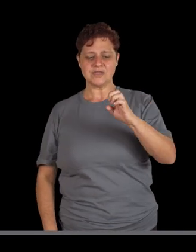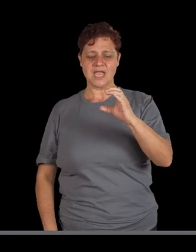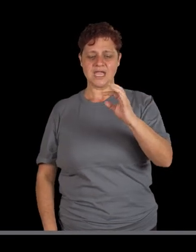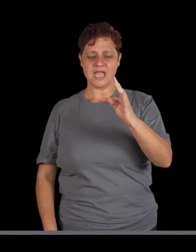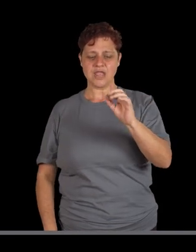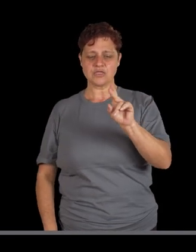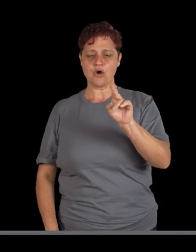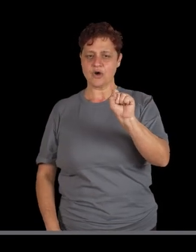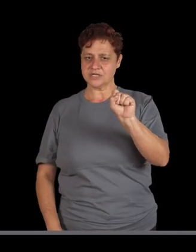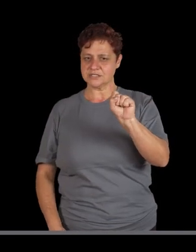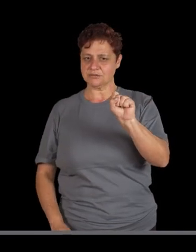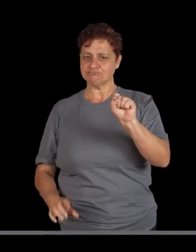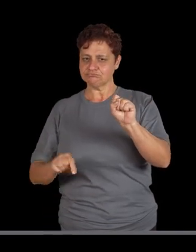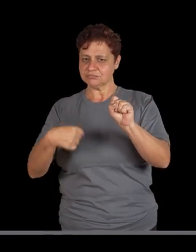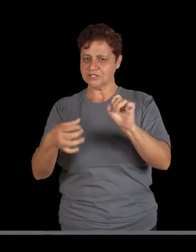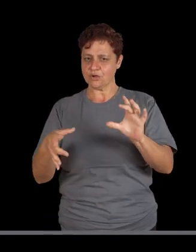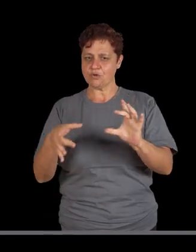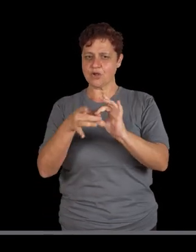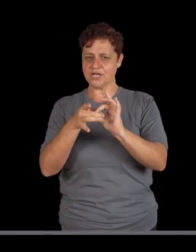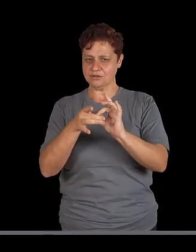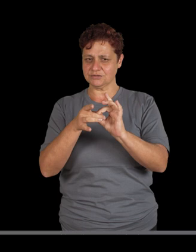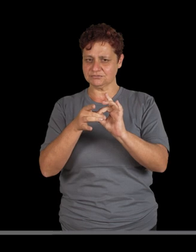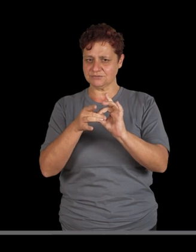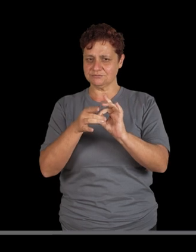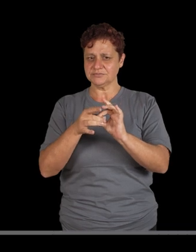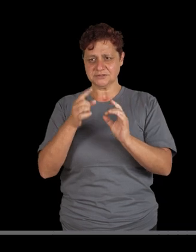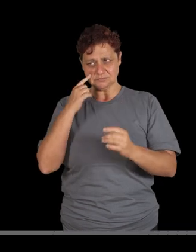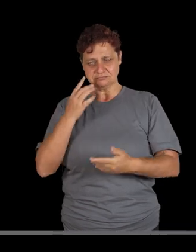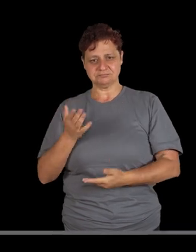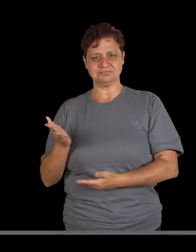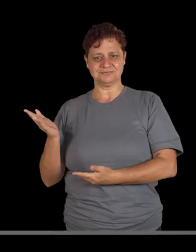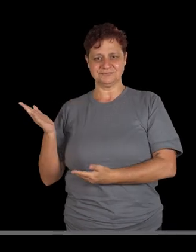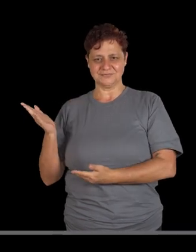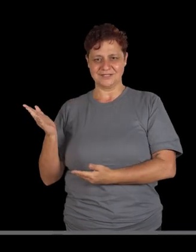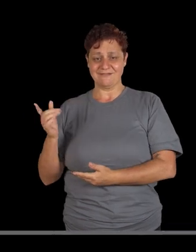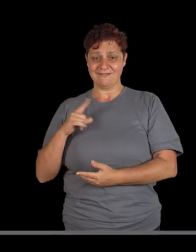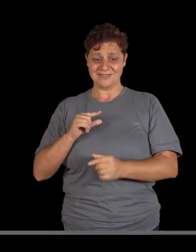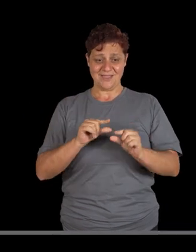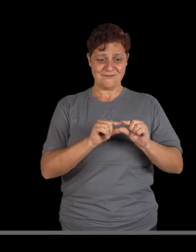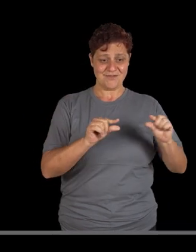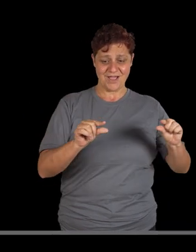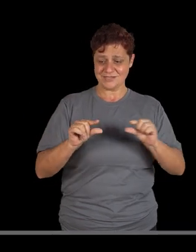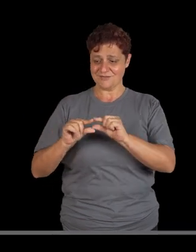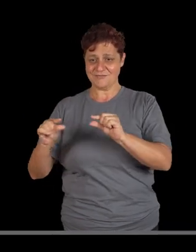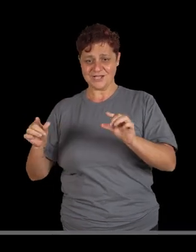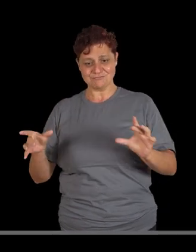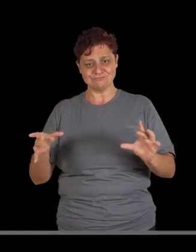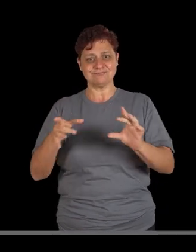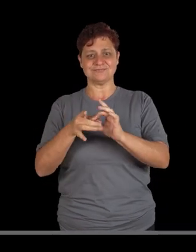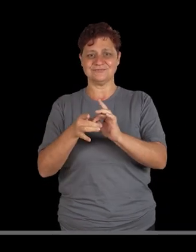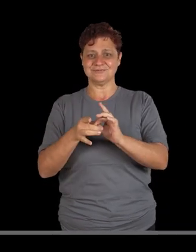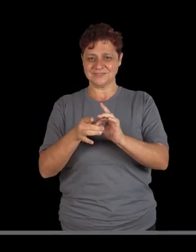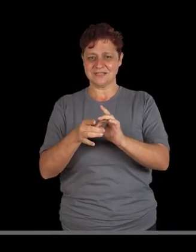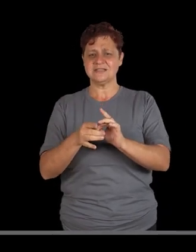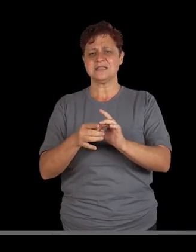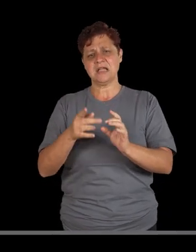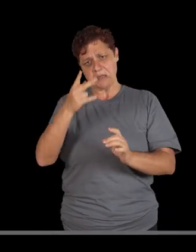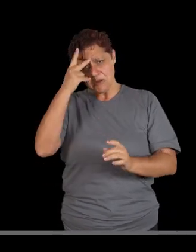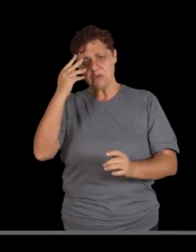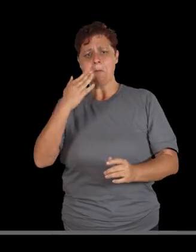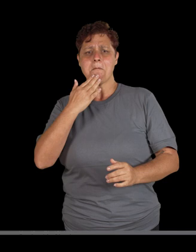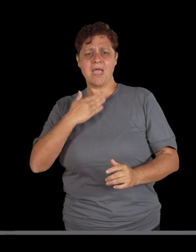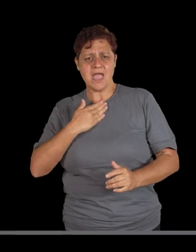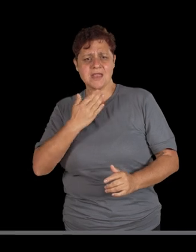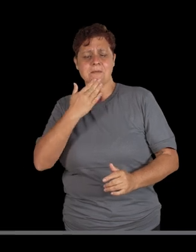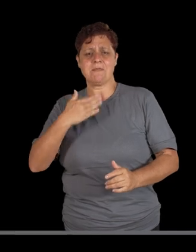as famosas linking words. Só que as palavrinhas que vão ligar uma coisinha com a outra, que muita gente tem pedido pra